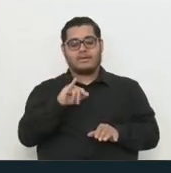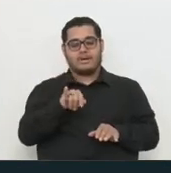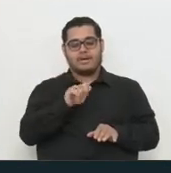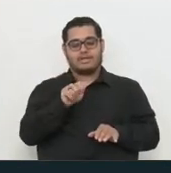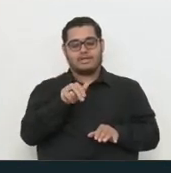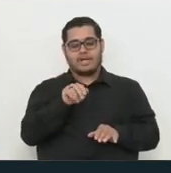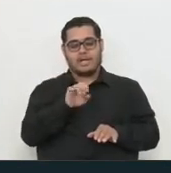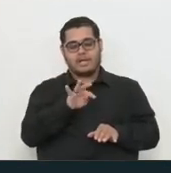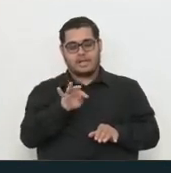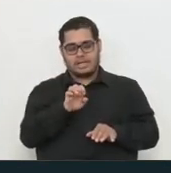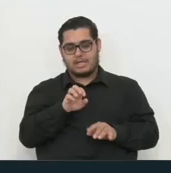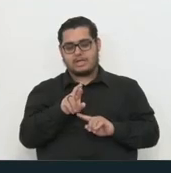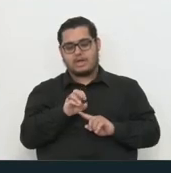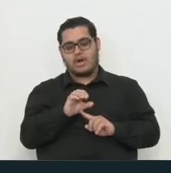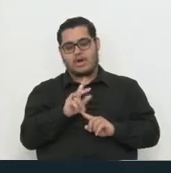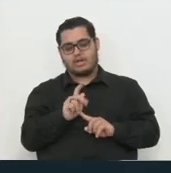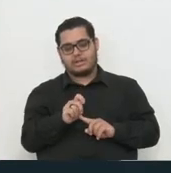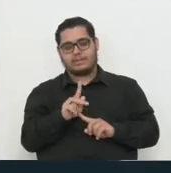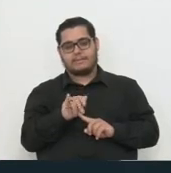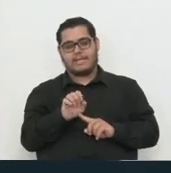Rocha Pietá